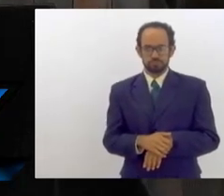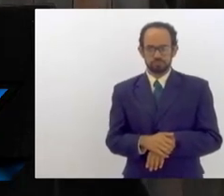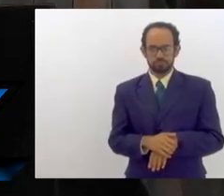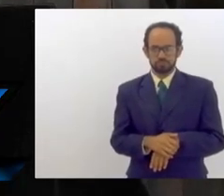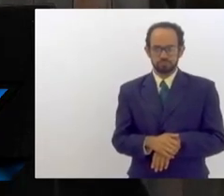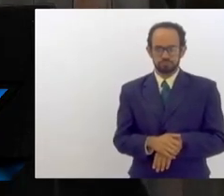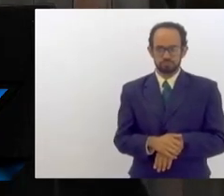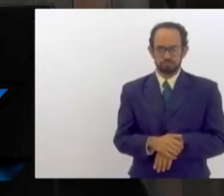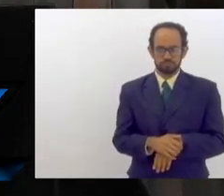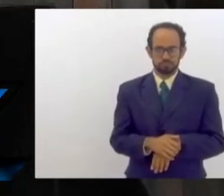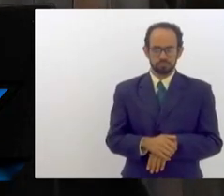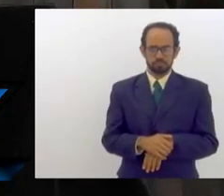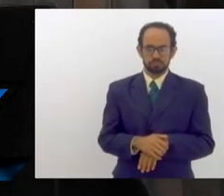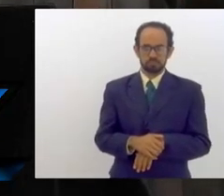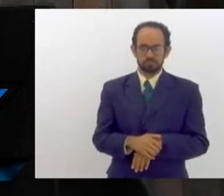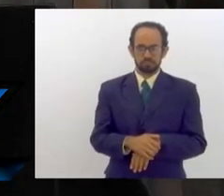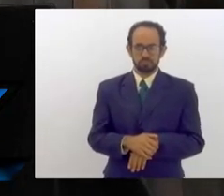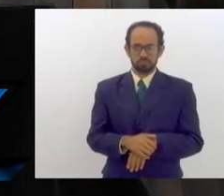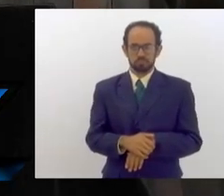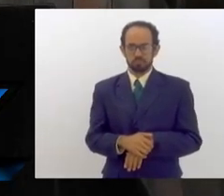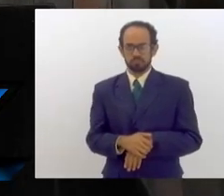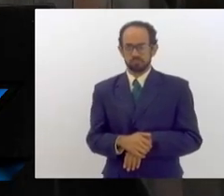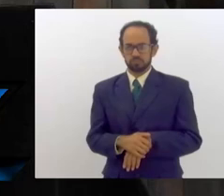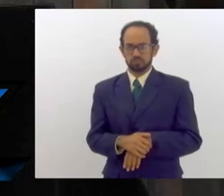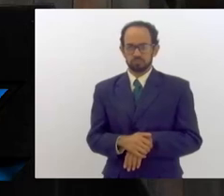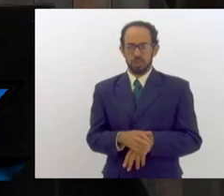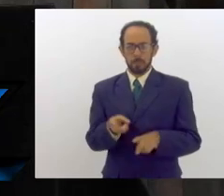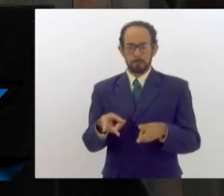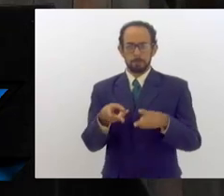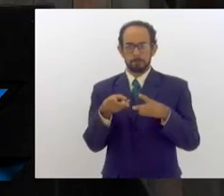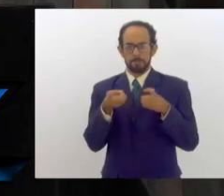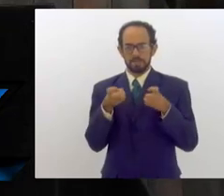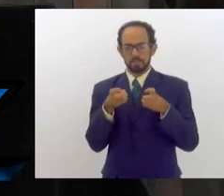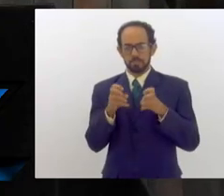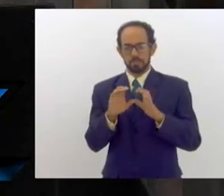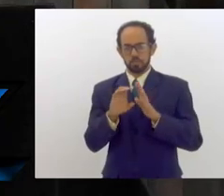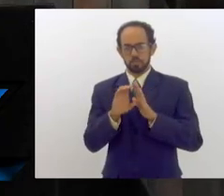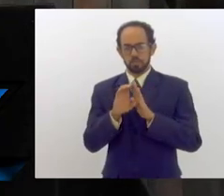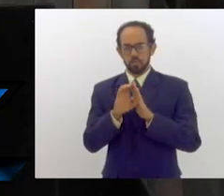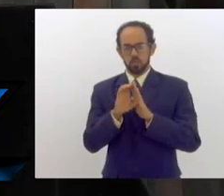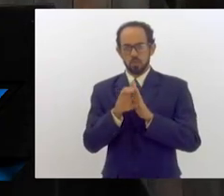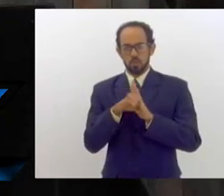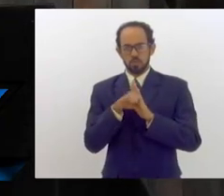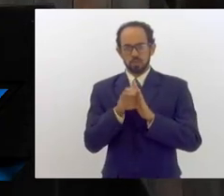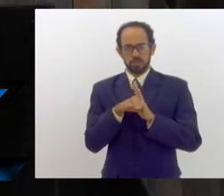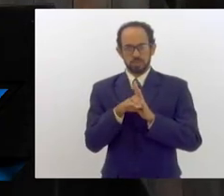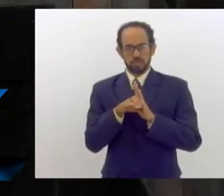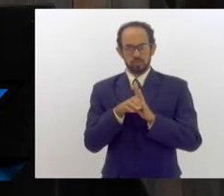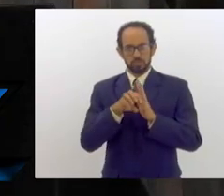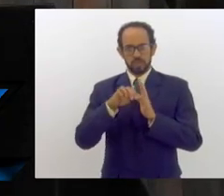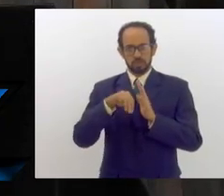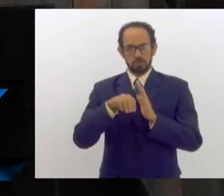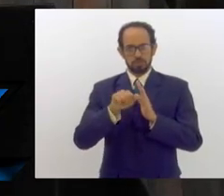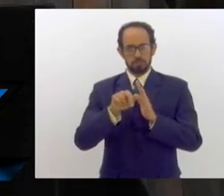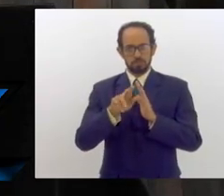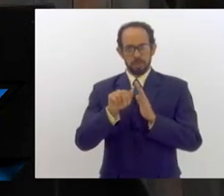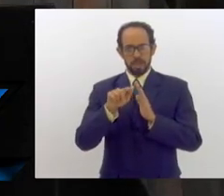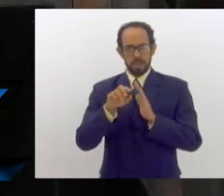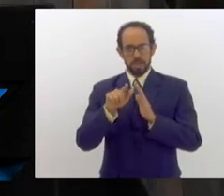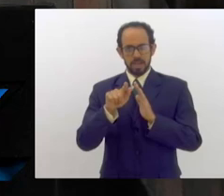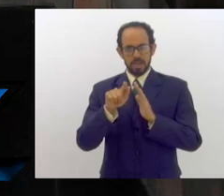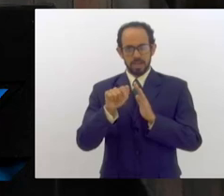em conceitos iniciados pela Margarete Thatcher na